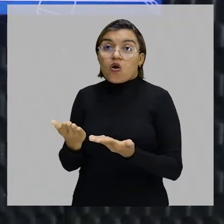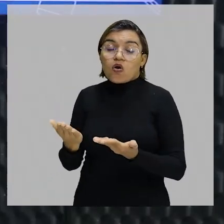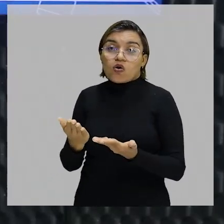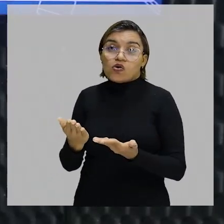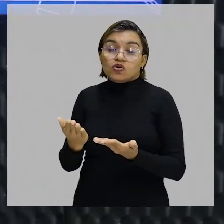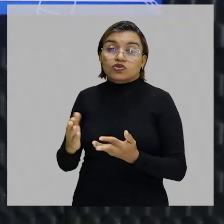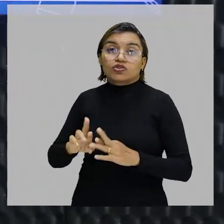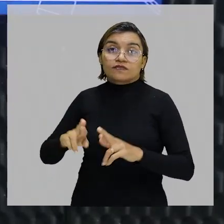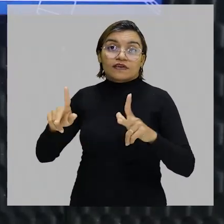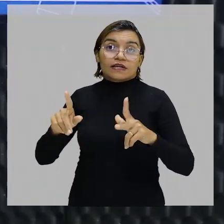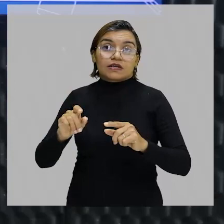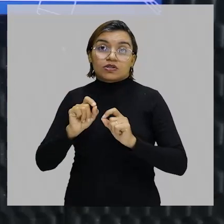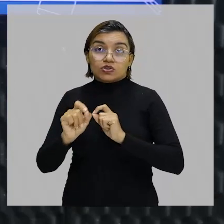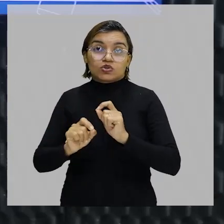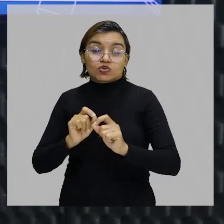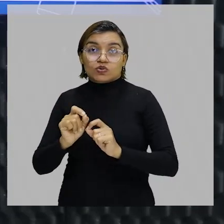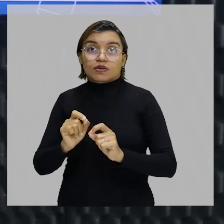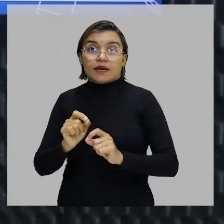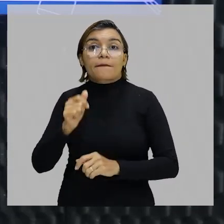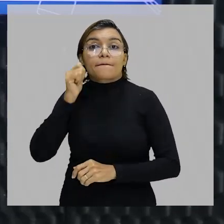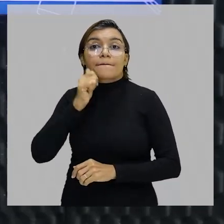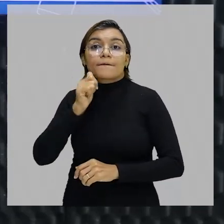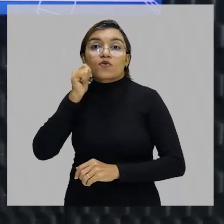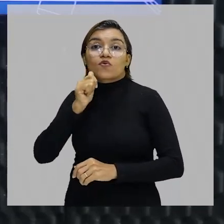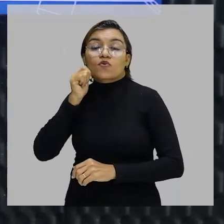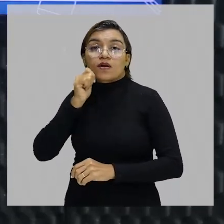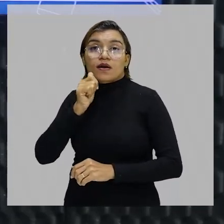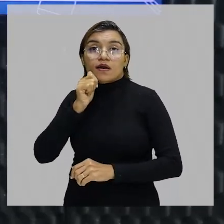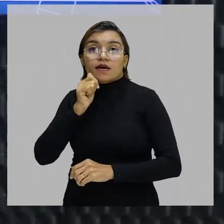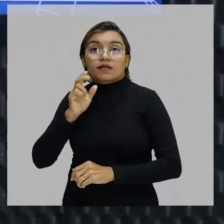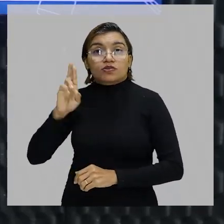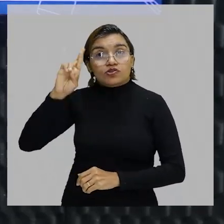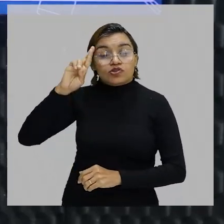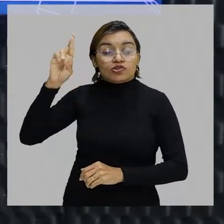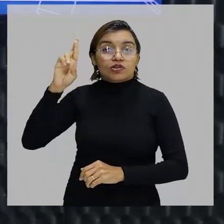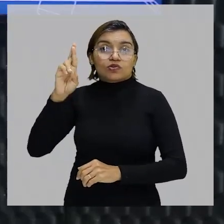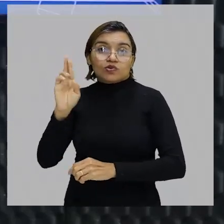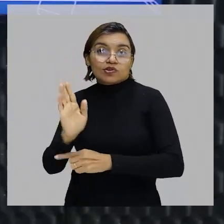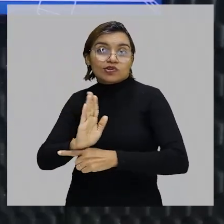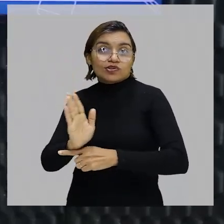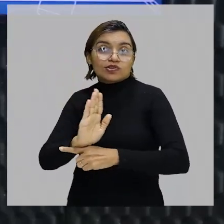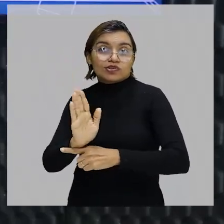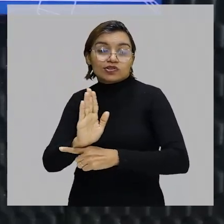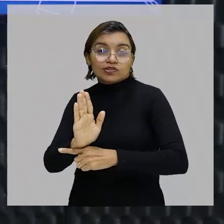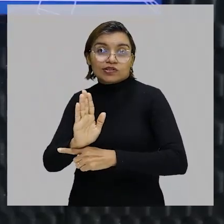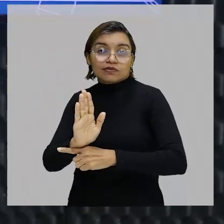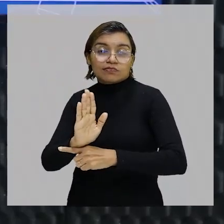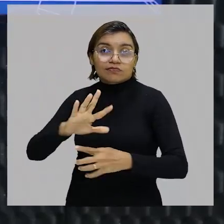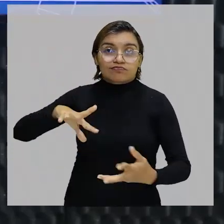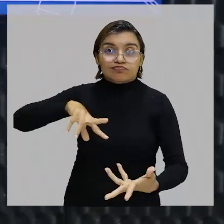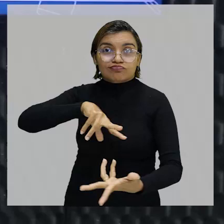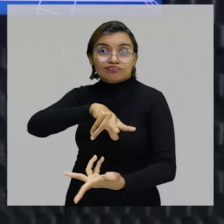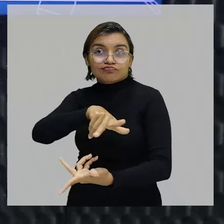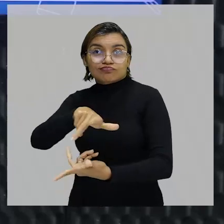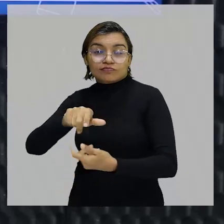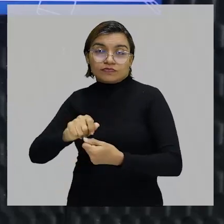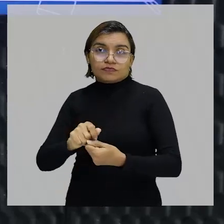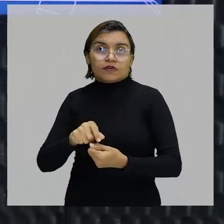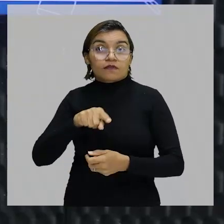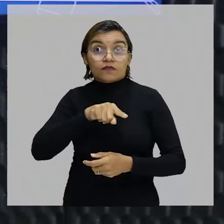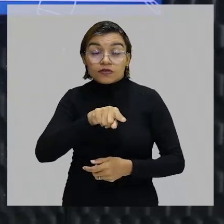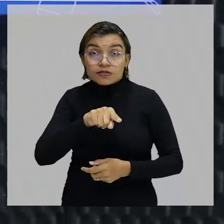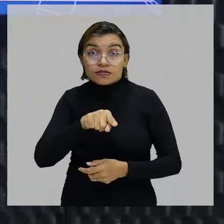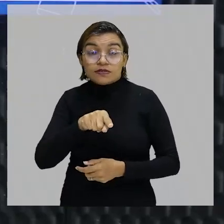caminho, inclusive, para produtoras e diretoras de cinema em nível internacional. Se você levar em consideração, você vai achar